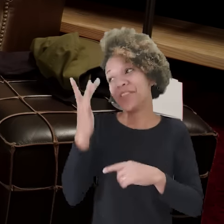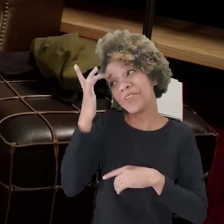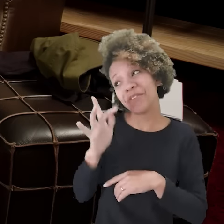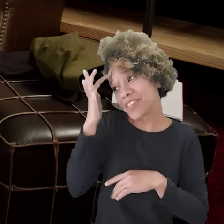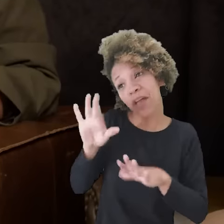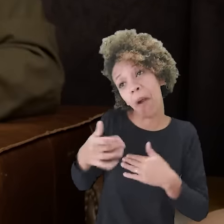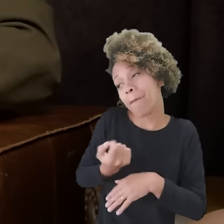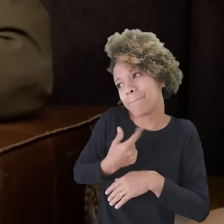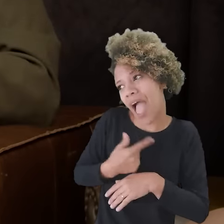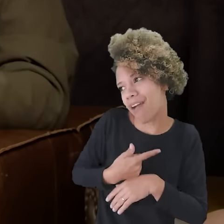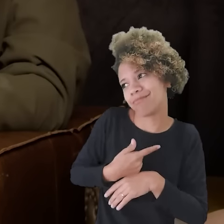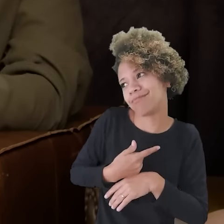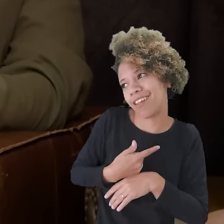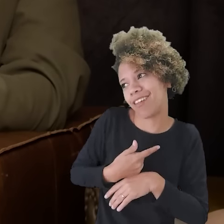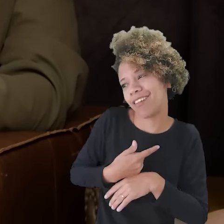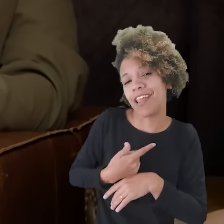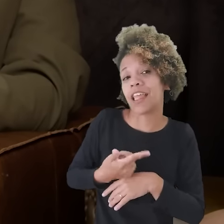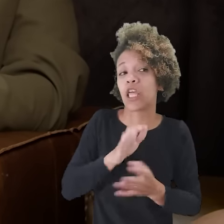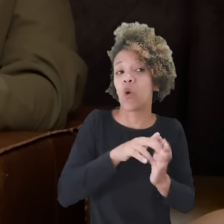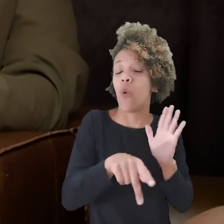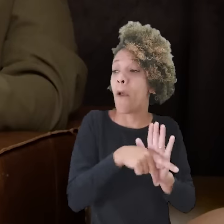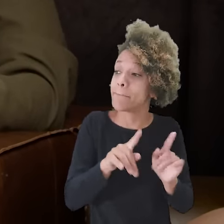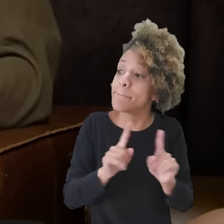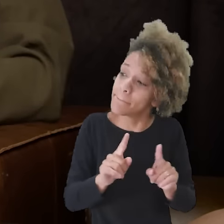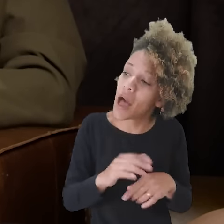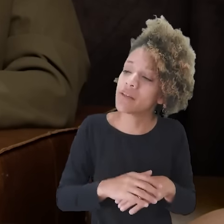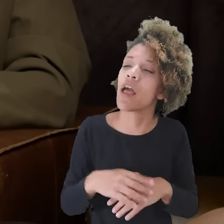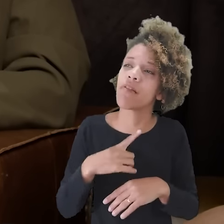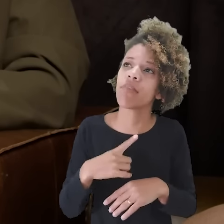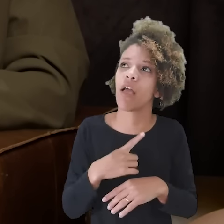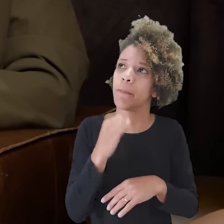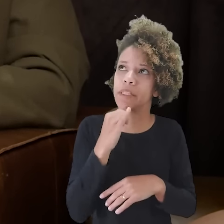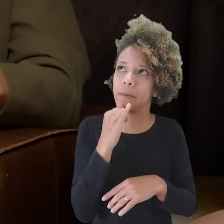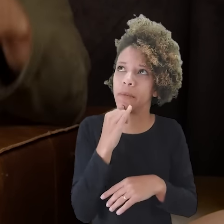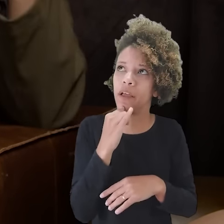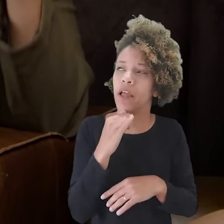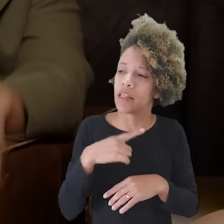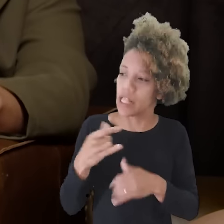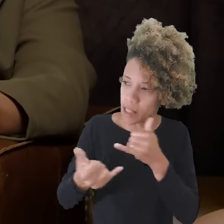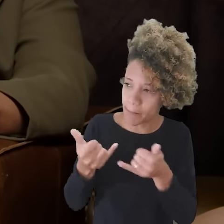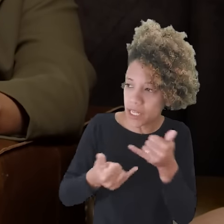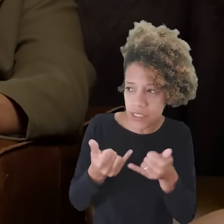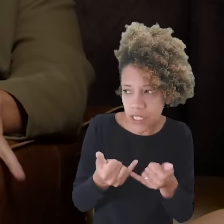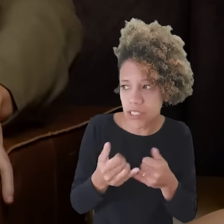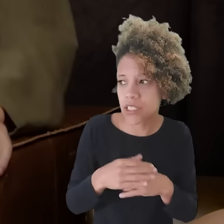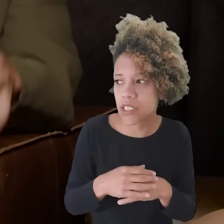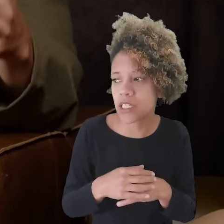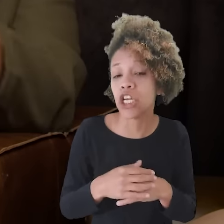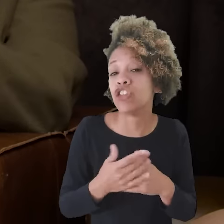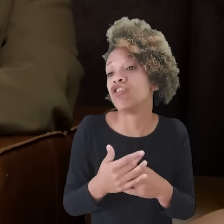não sei qual é a piada assim que que é que é que é do Recife mas o recifense a gente tem essa brincadeira de